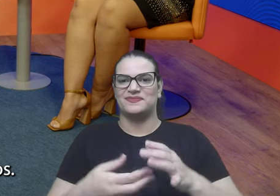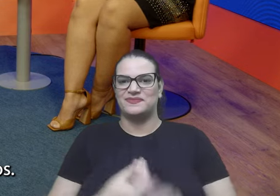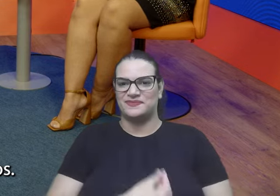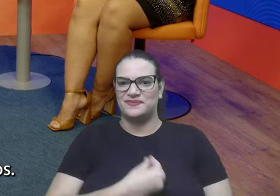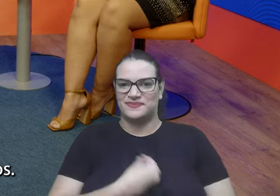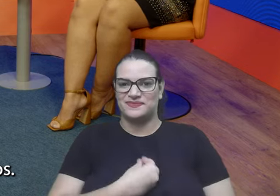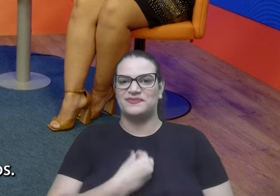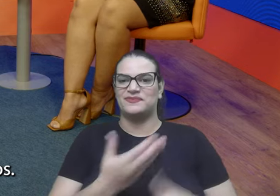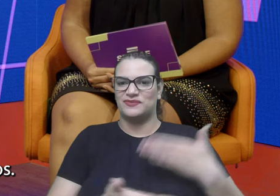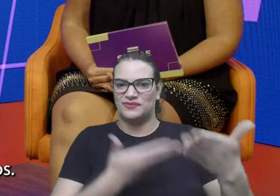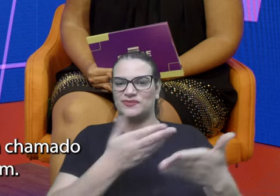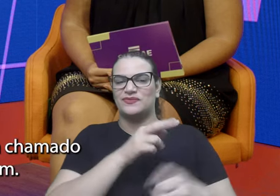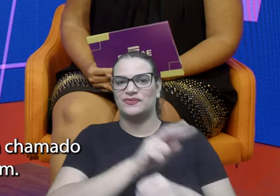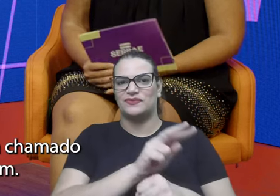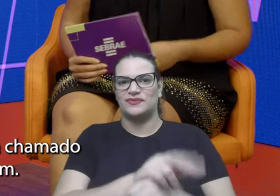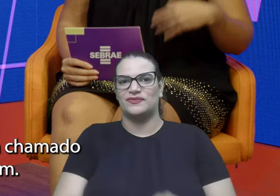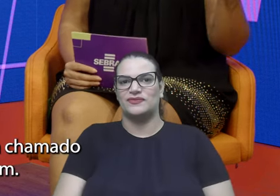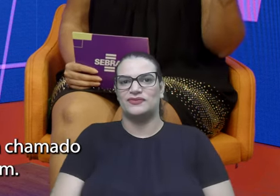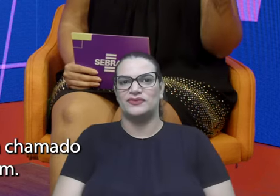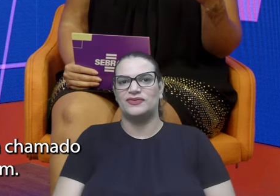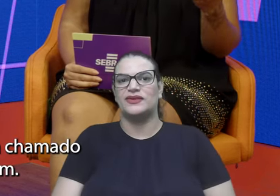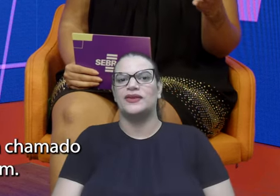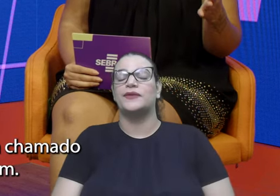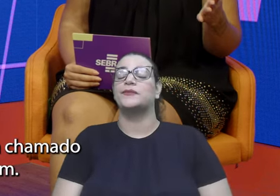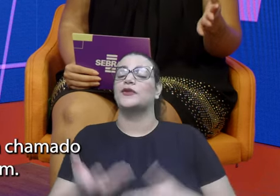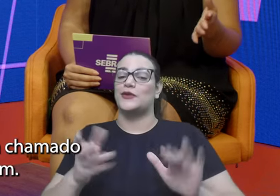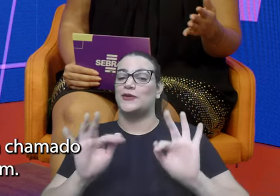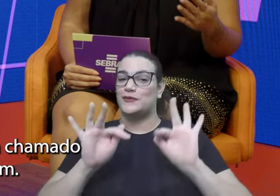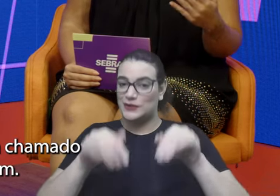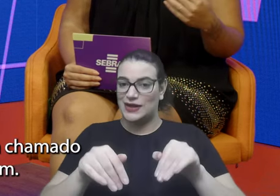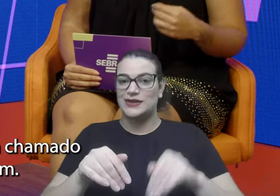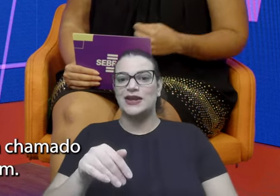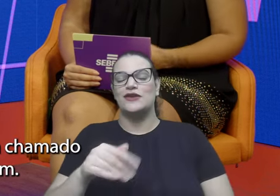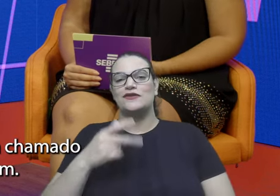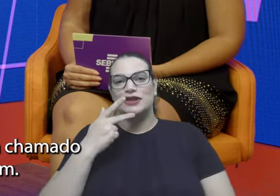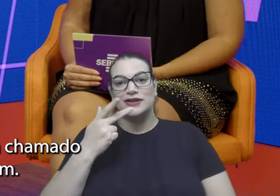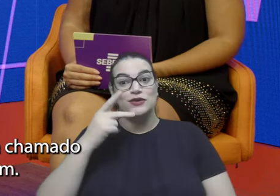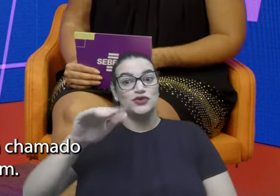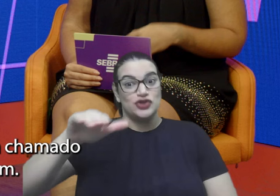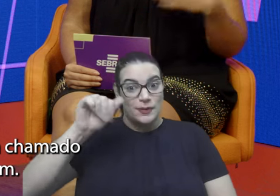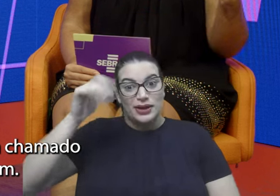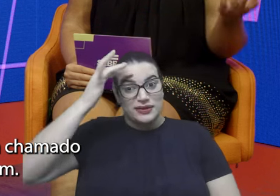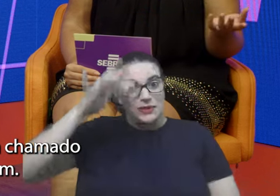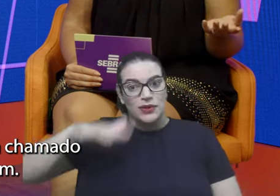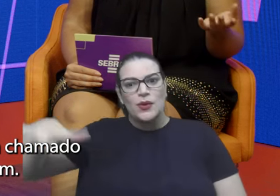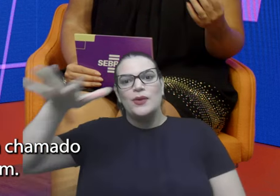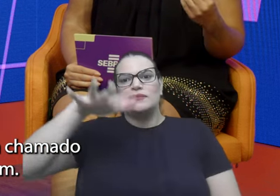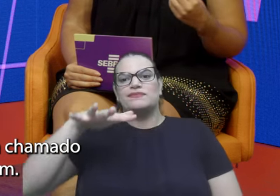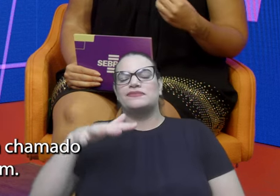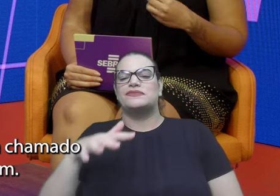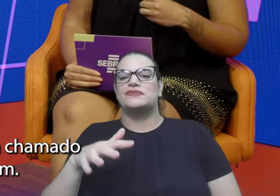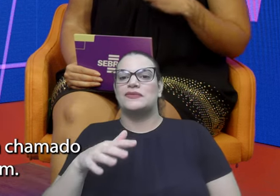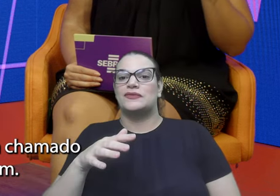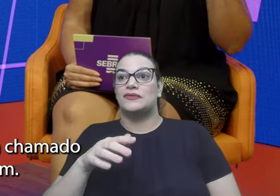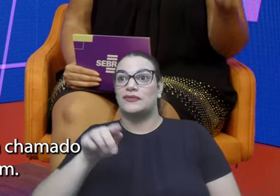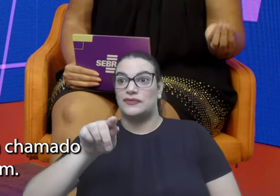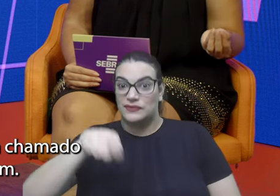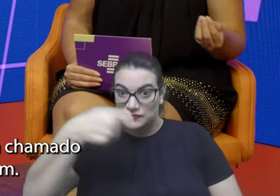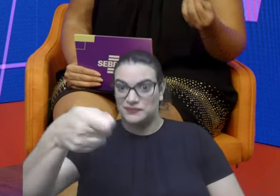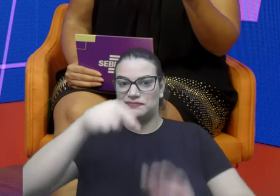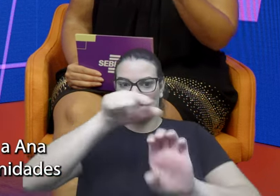cuidados eh eu gosto gostaria de finalizar fazendo um chamado as pessoas que